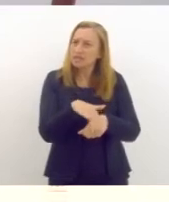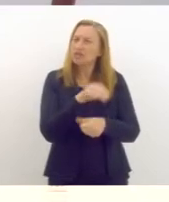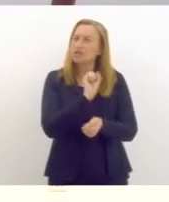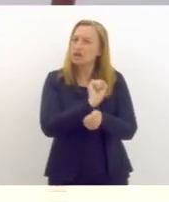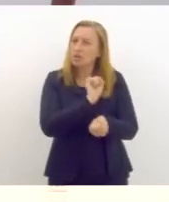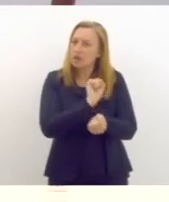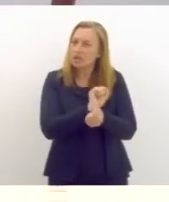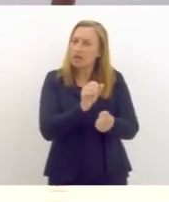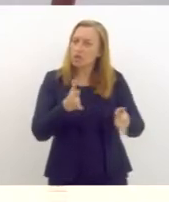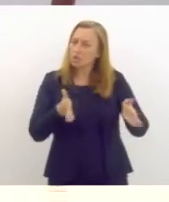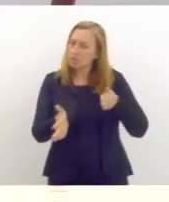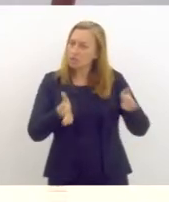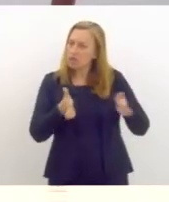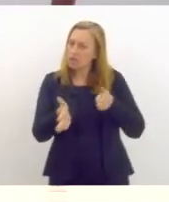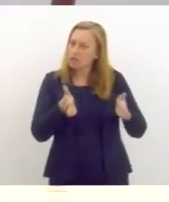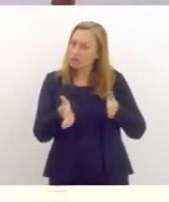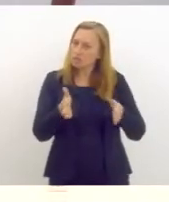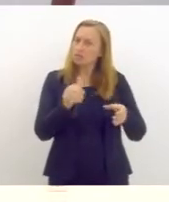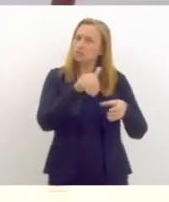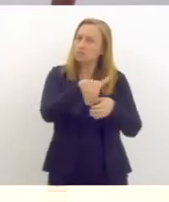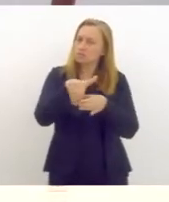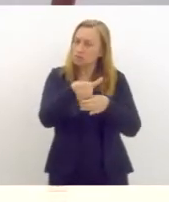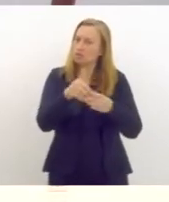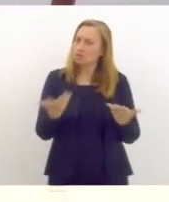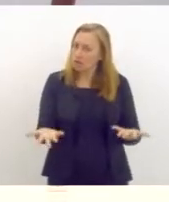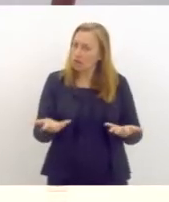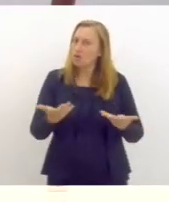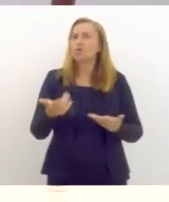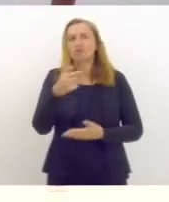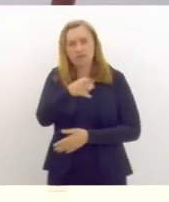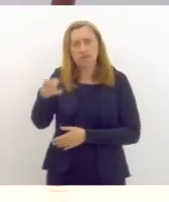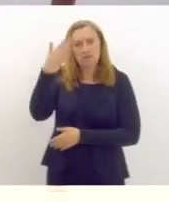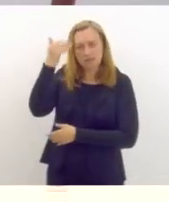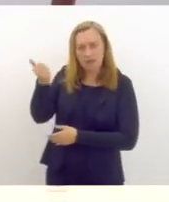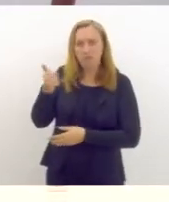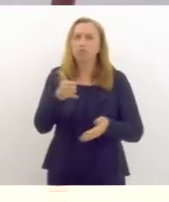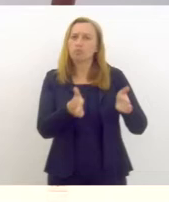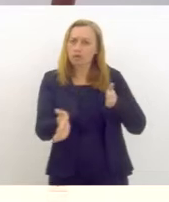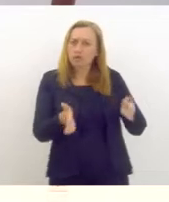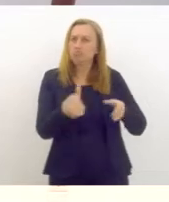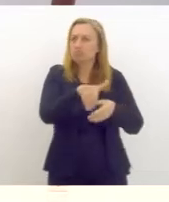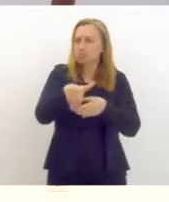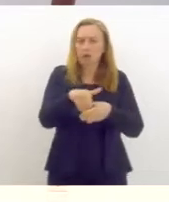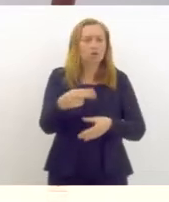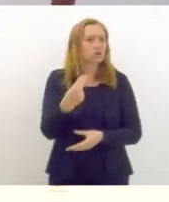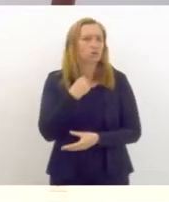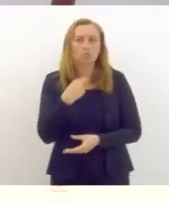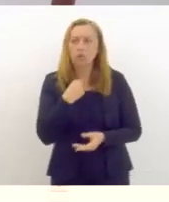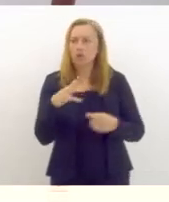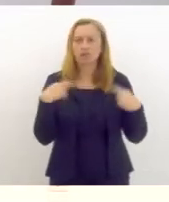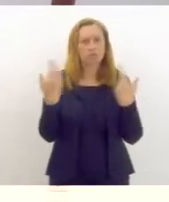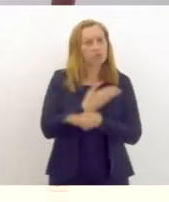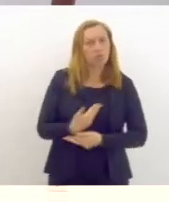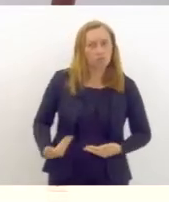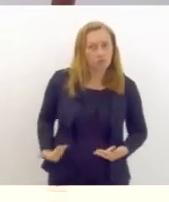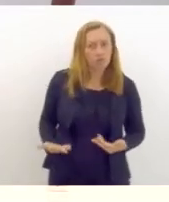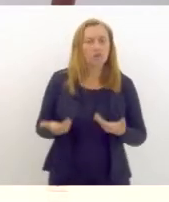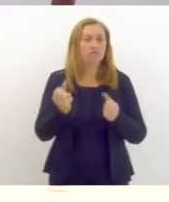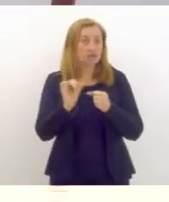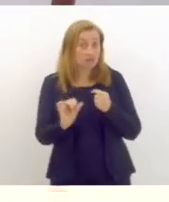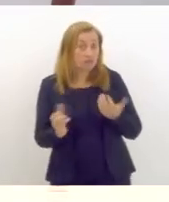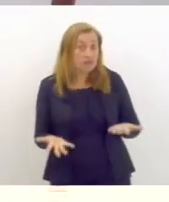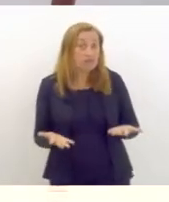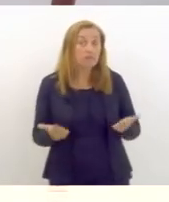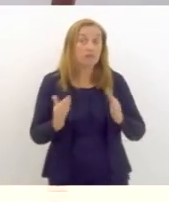esperar o prazo da legislação eleitoral o senhor Eles sabem que durante o período eleitoral nenhuma audiência pública foi realizada na casa